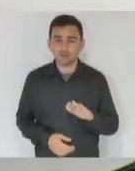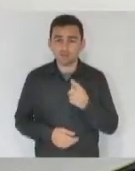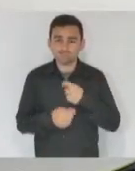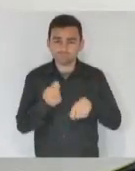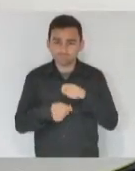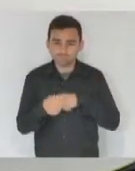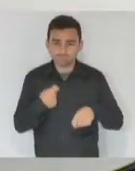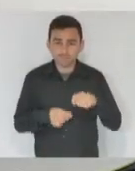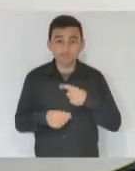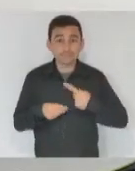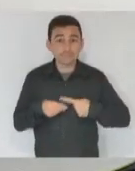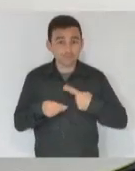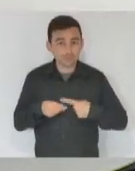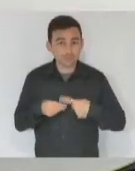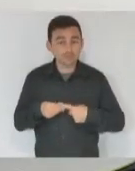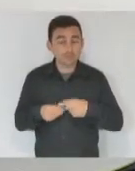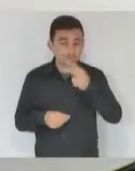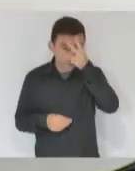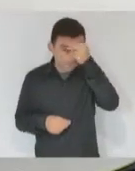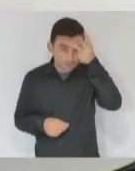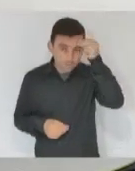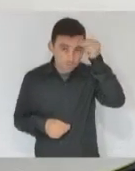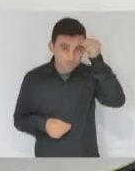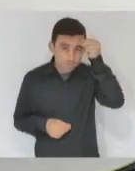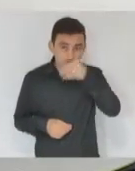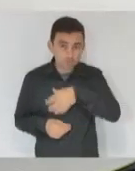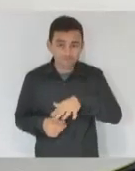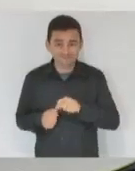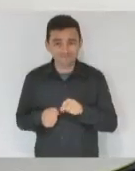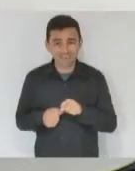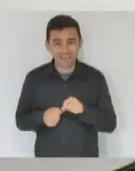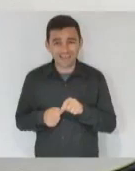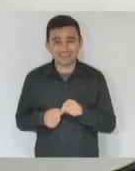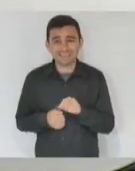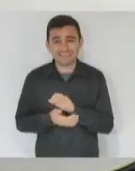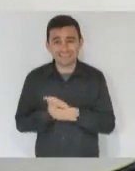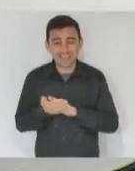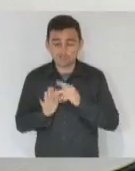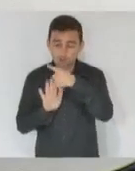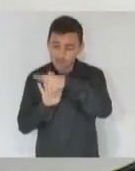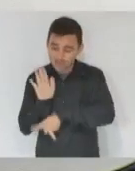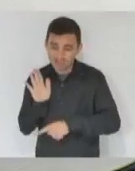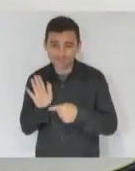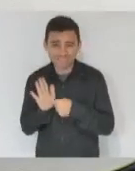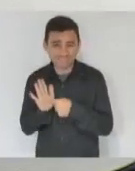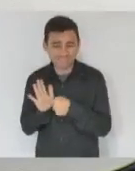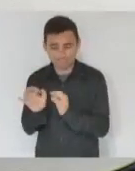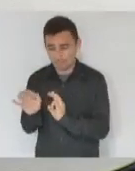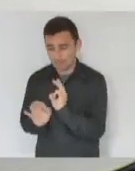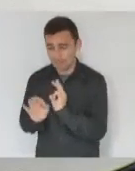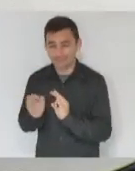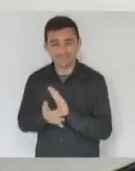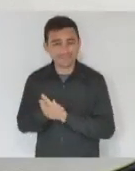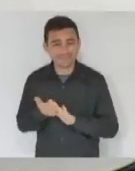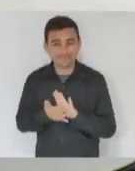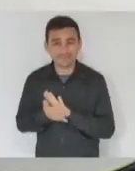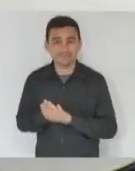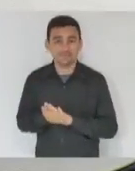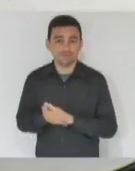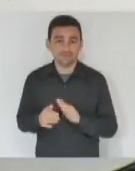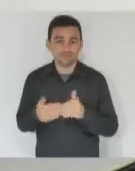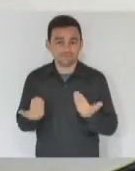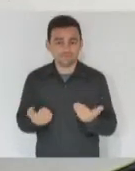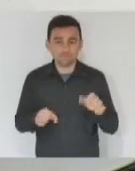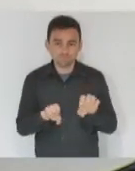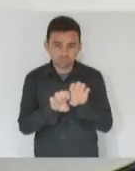administração municipal, a prefeitura de Blumenau, não fez sequer o projeto? Não fez sequer o projeto para